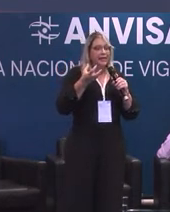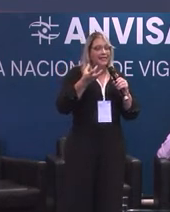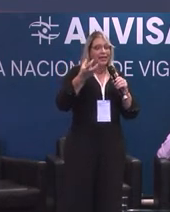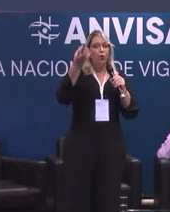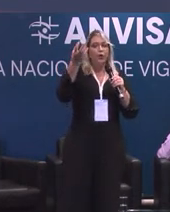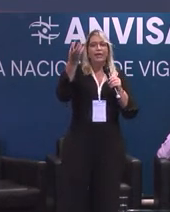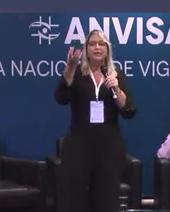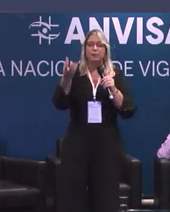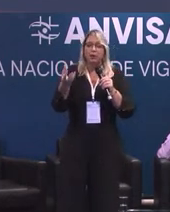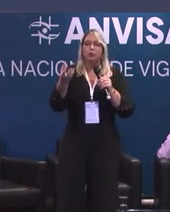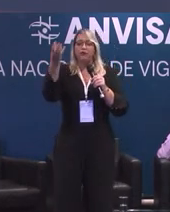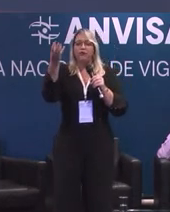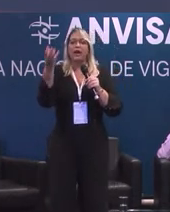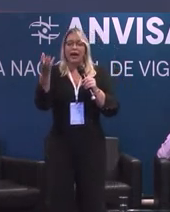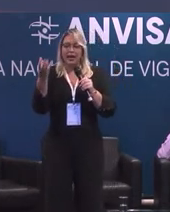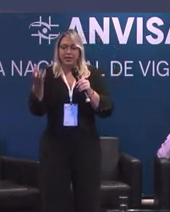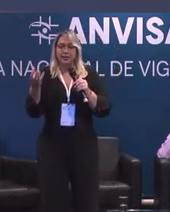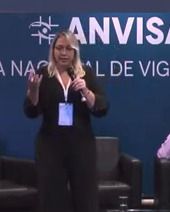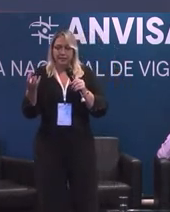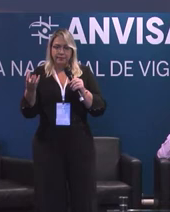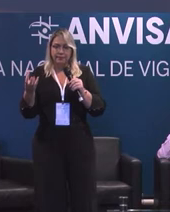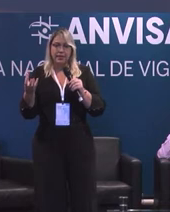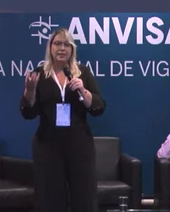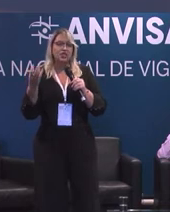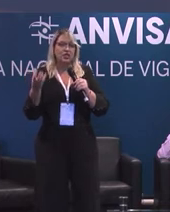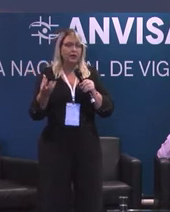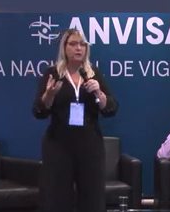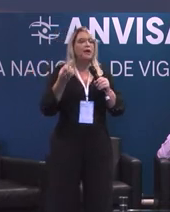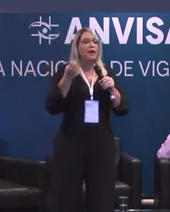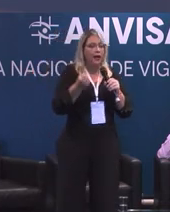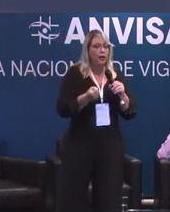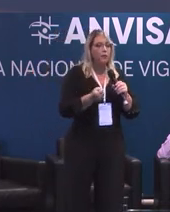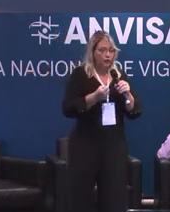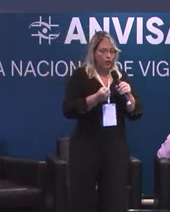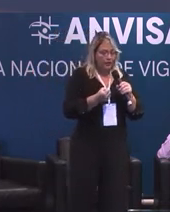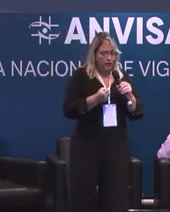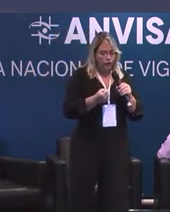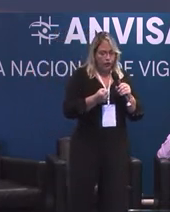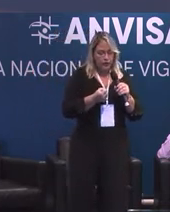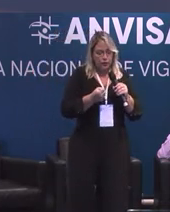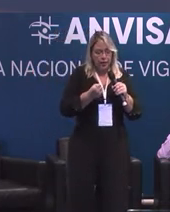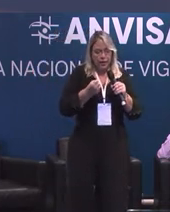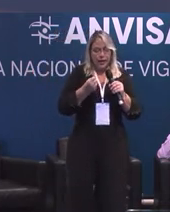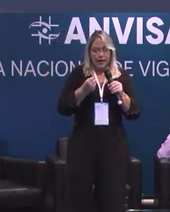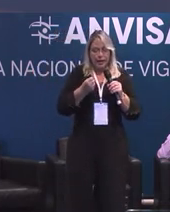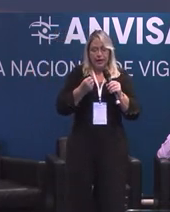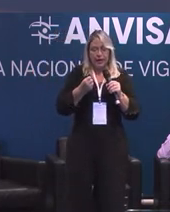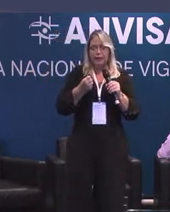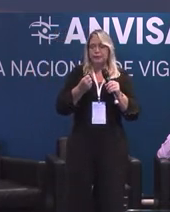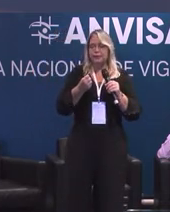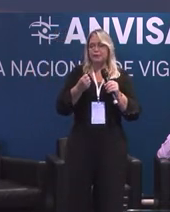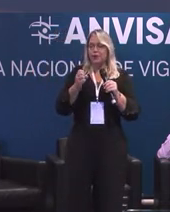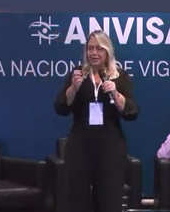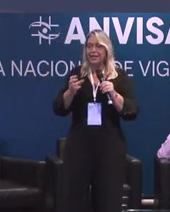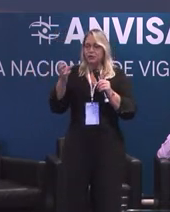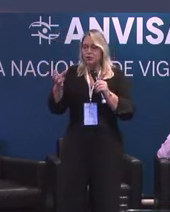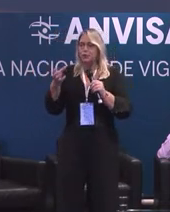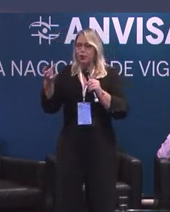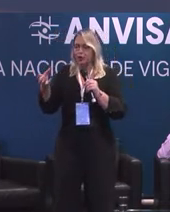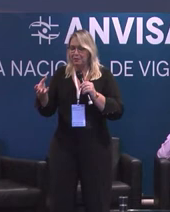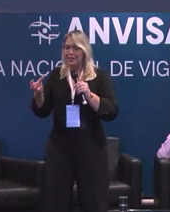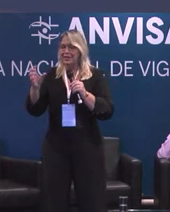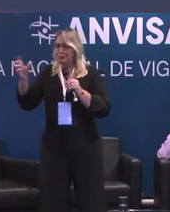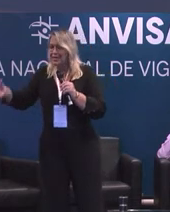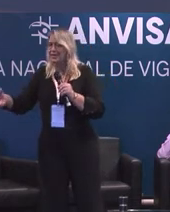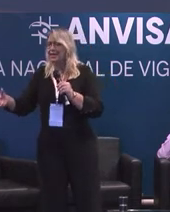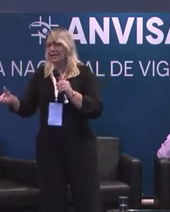ante esse conhecimento eficaz desses dados, realmente fica difícil fazer ações